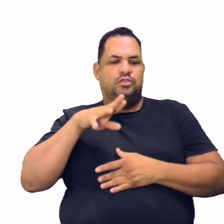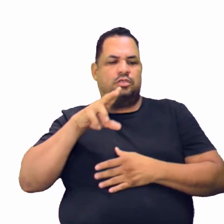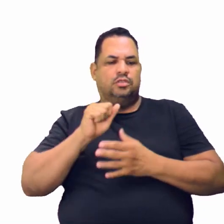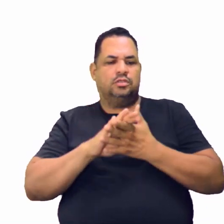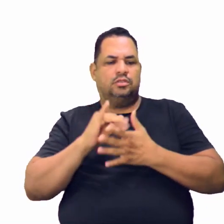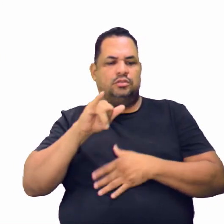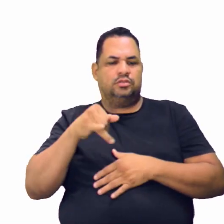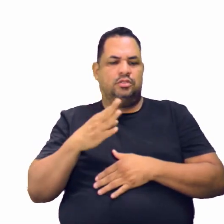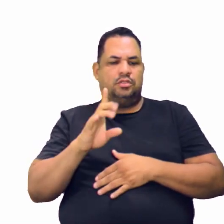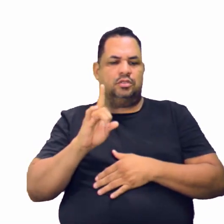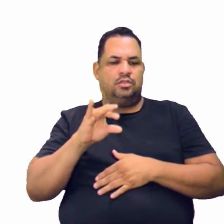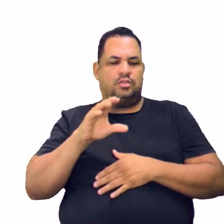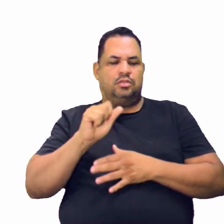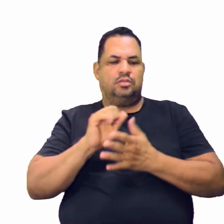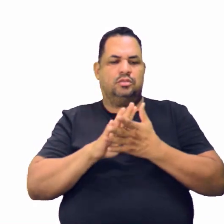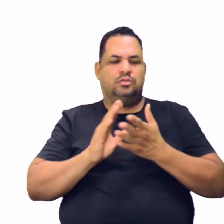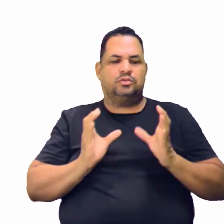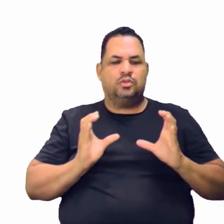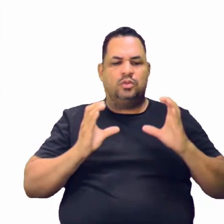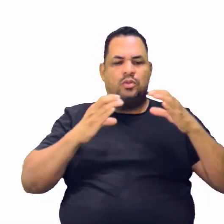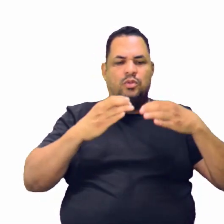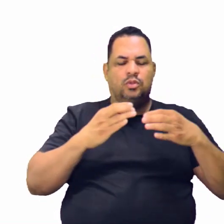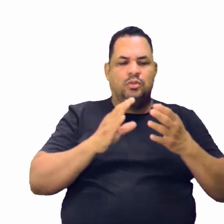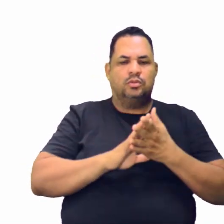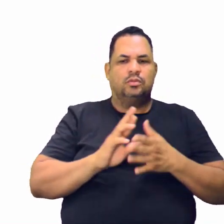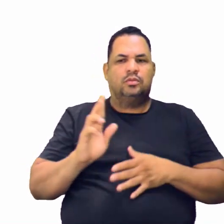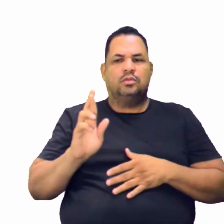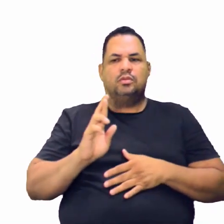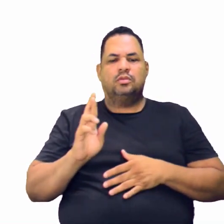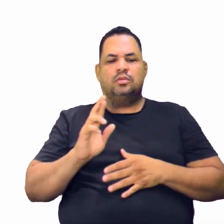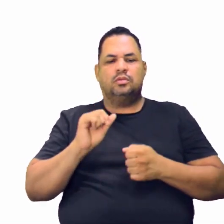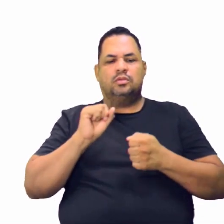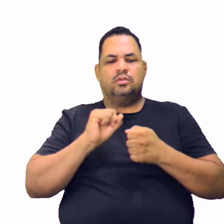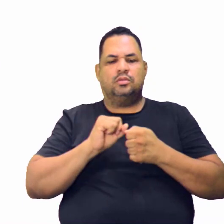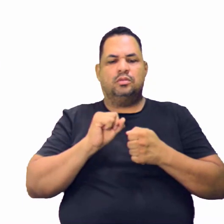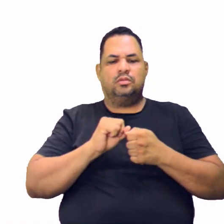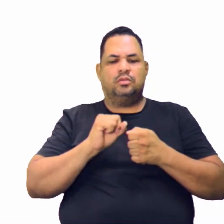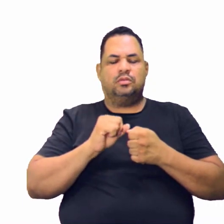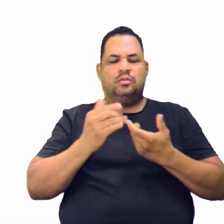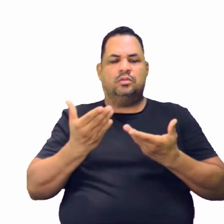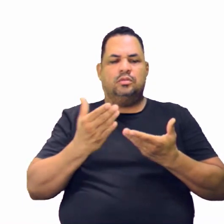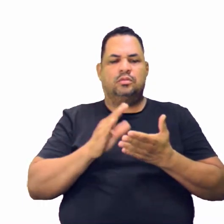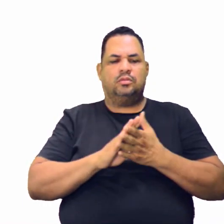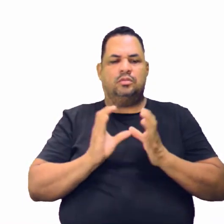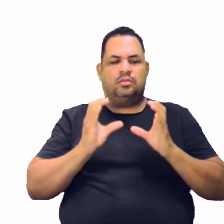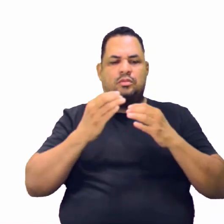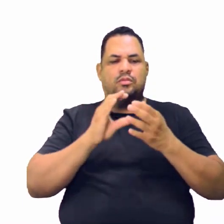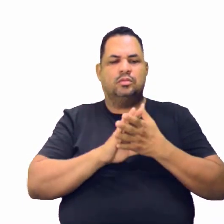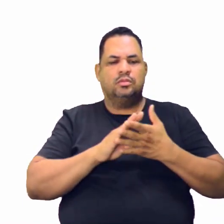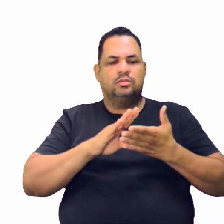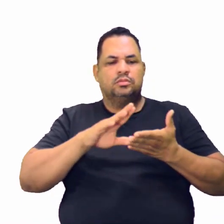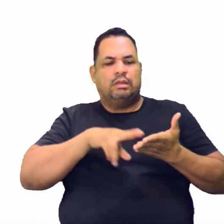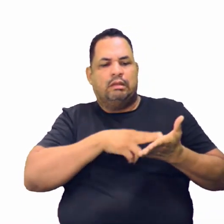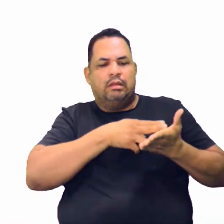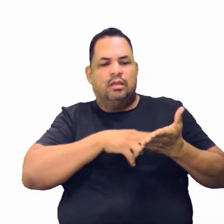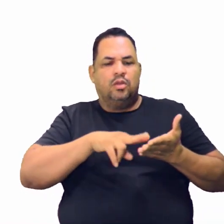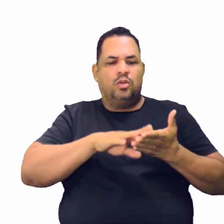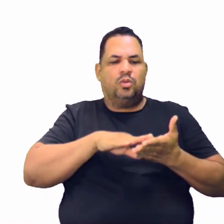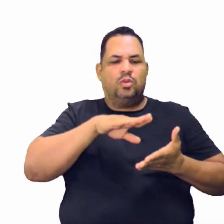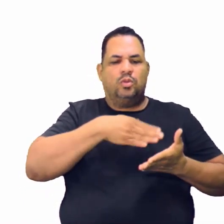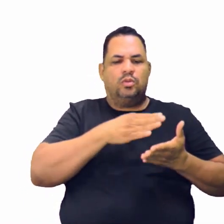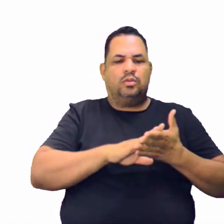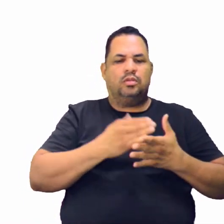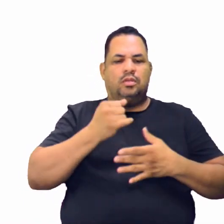e jargão, olha só, são grupos, né? Quem vai fazer uso? Tem um grupo de skatistas,